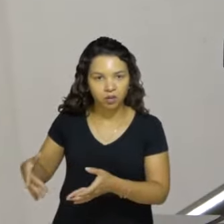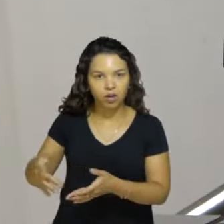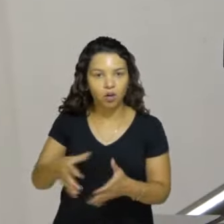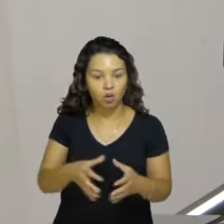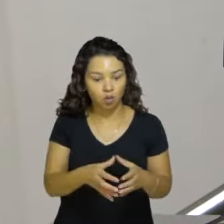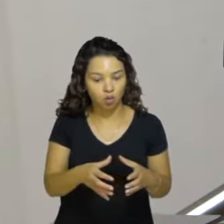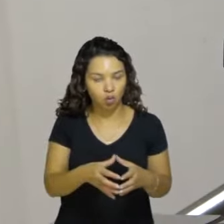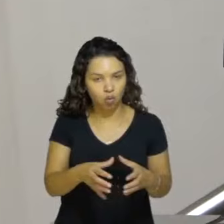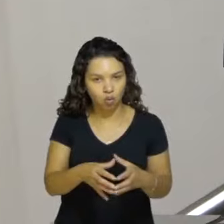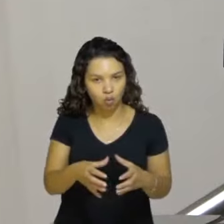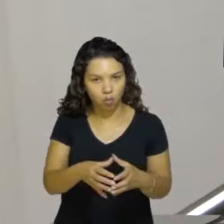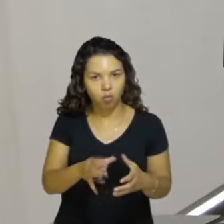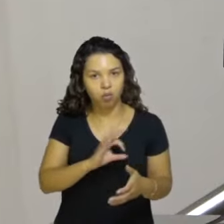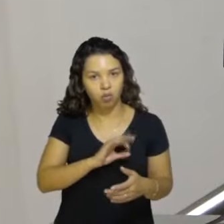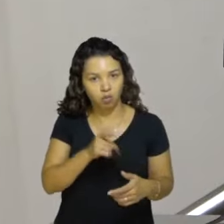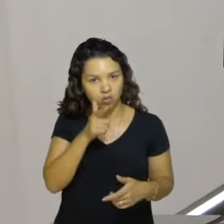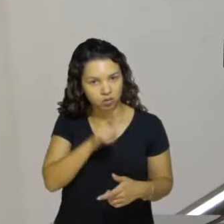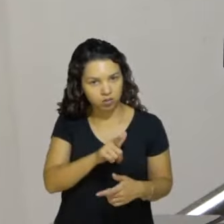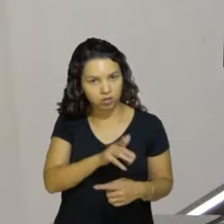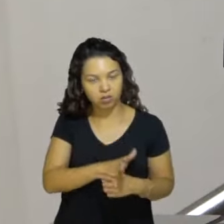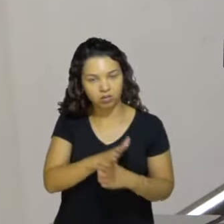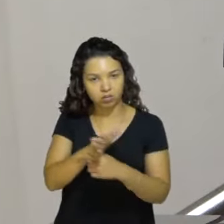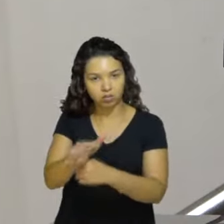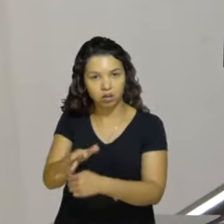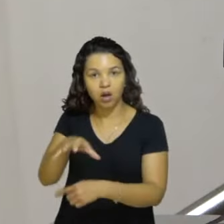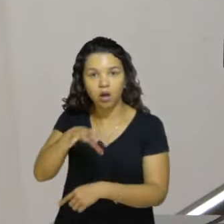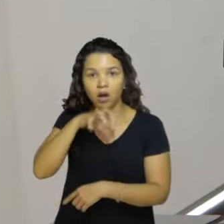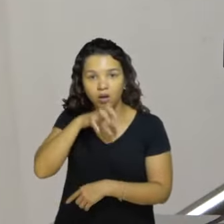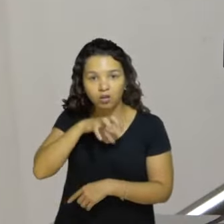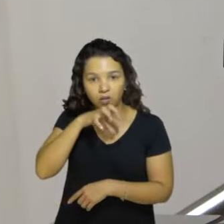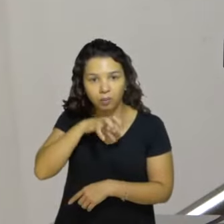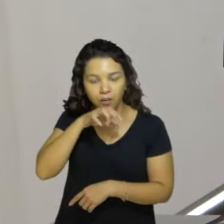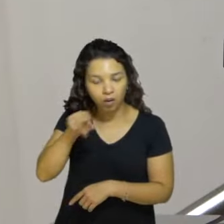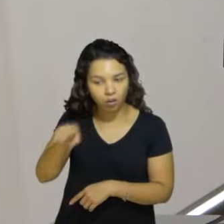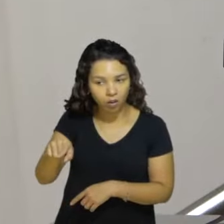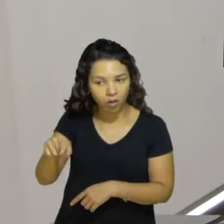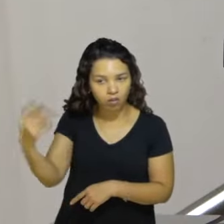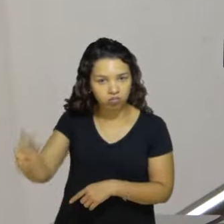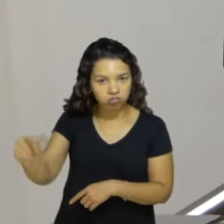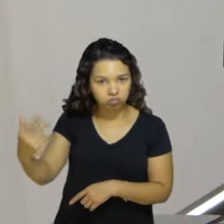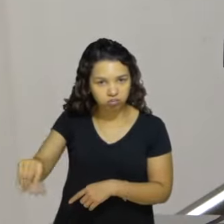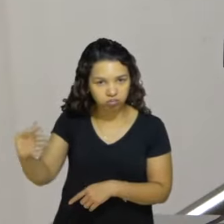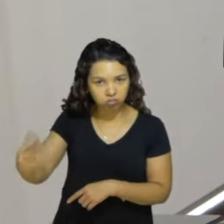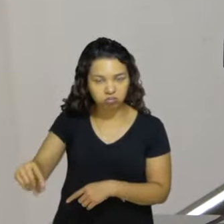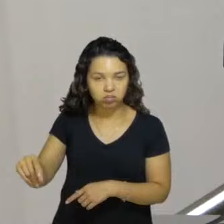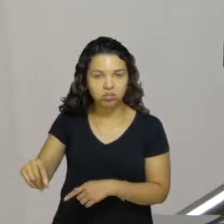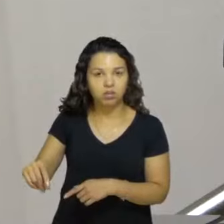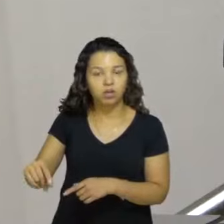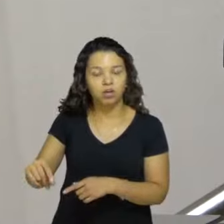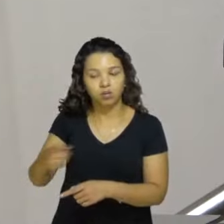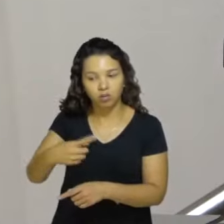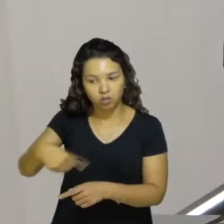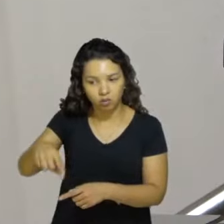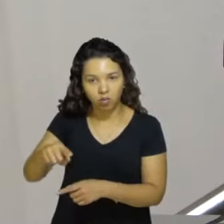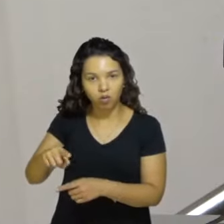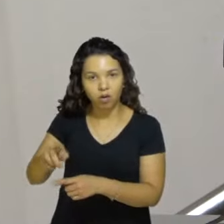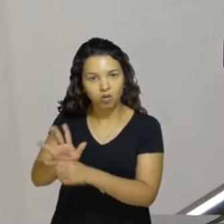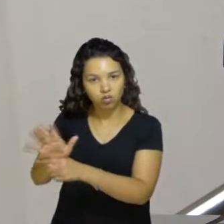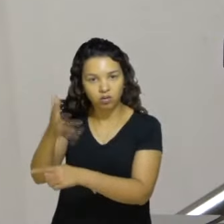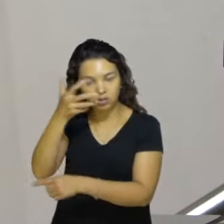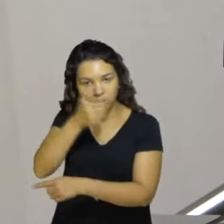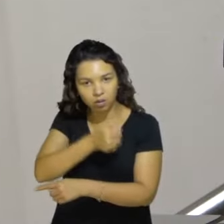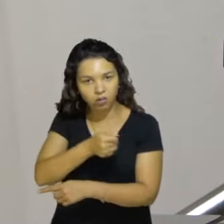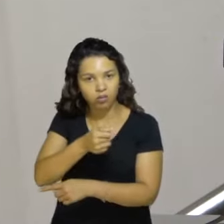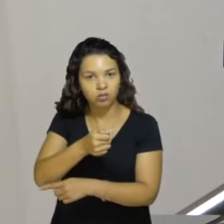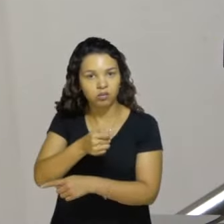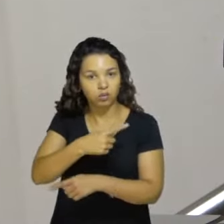pudesse recuperar esse animal, só que ele está sendo abatido. Então, nós precisamos ter essa conversa mais clara com a SIDASC, porque haja vista